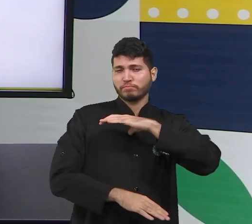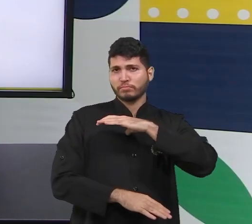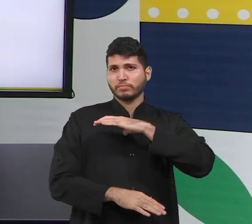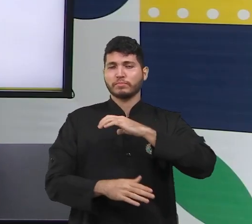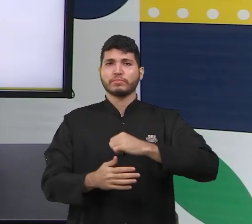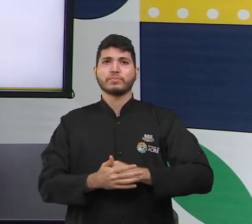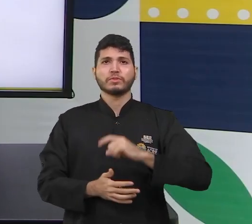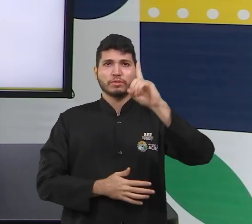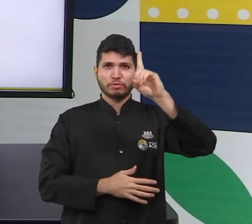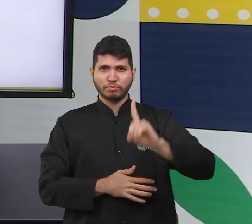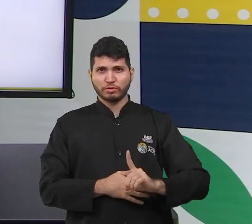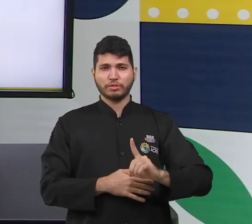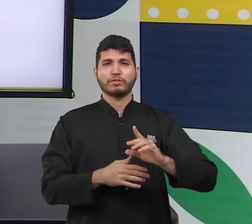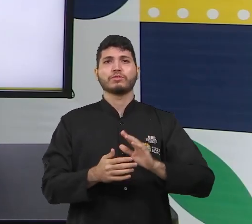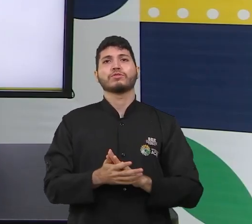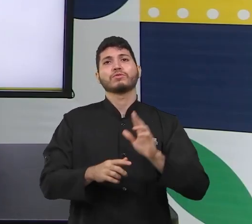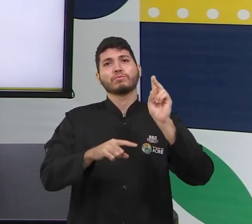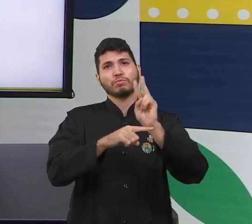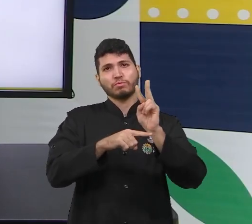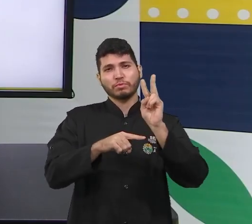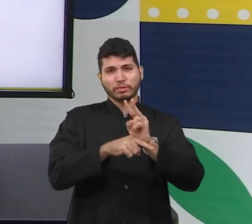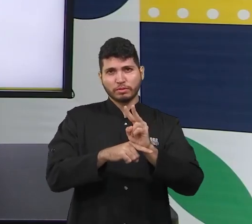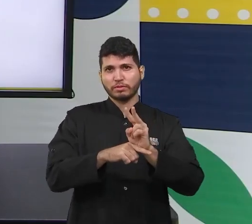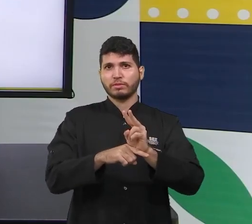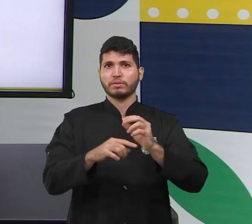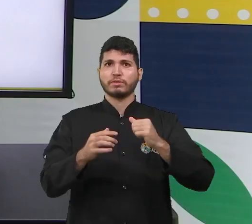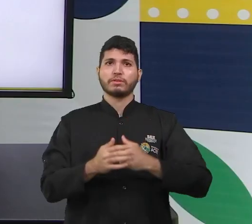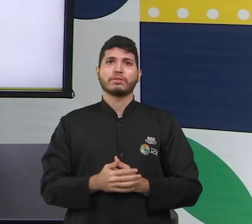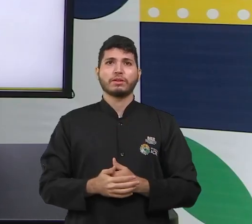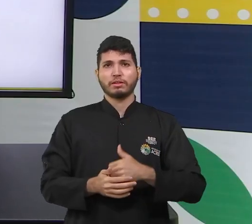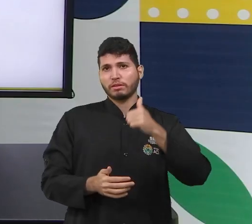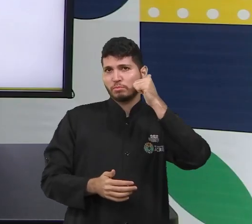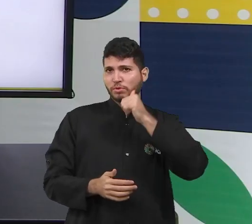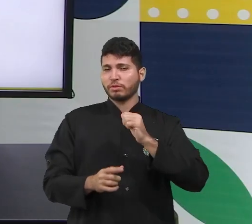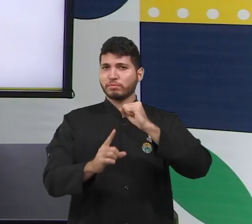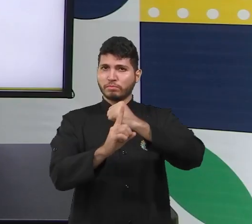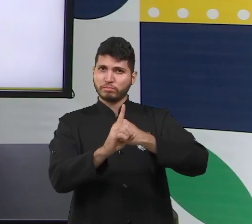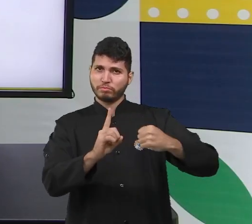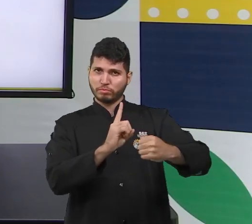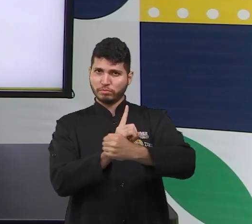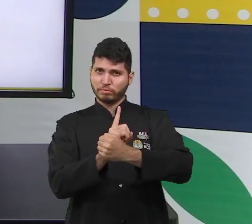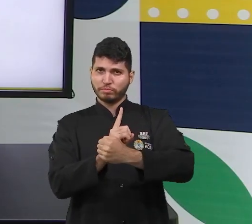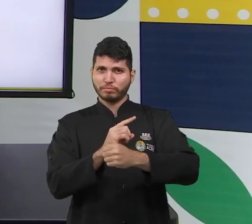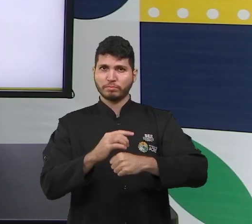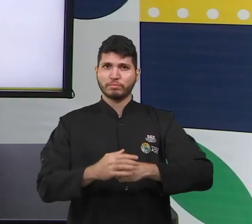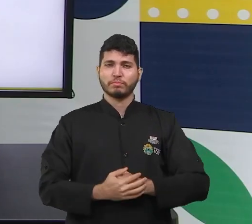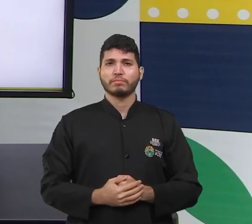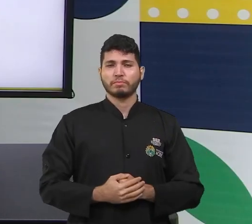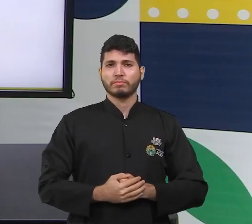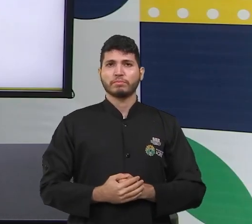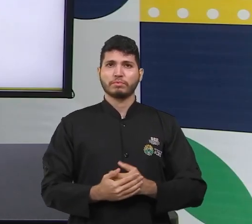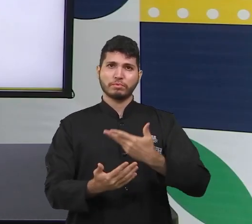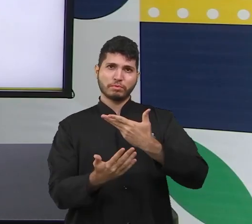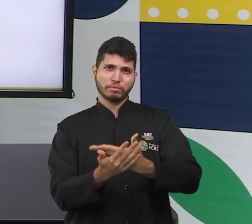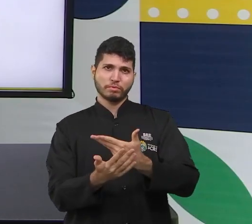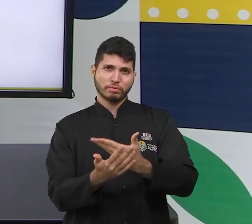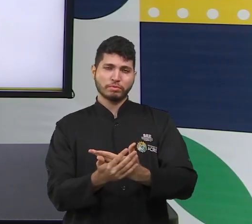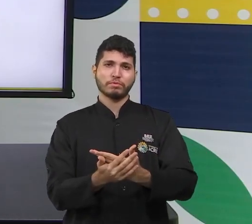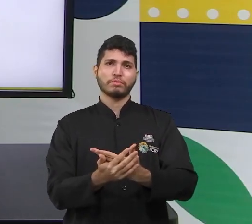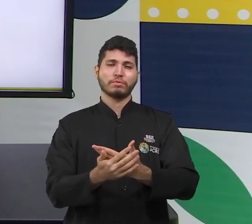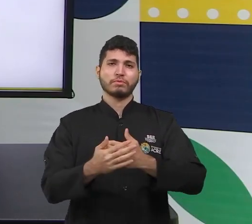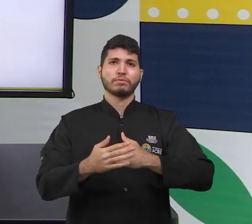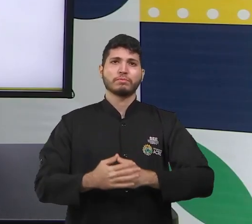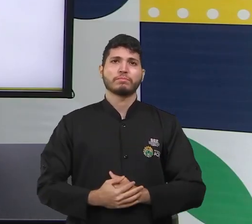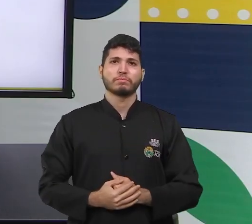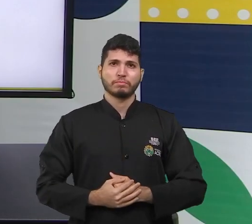direito de ser tratada bem perante a sociedade. Que essa aula sirva não